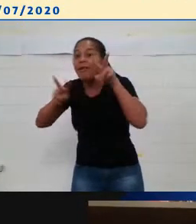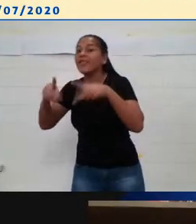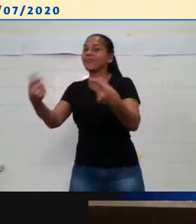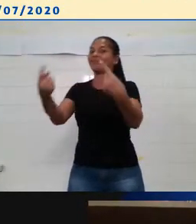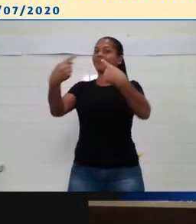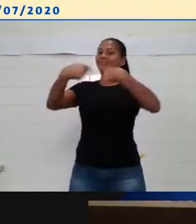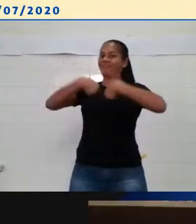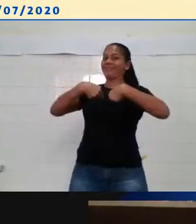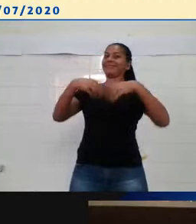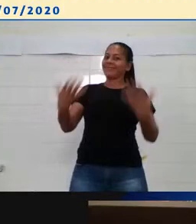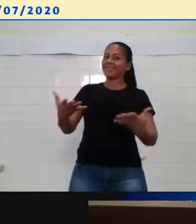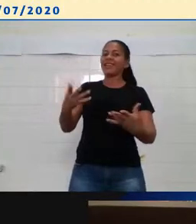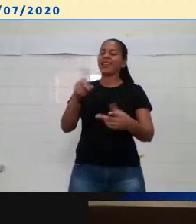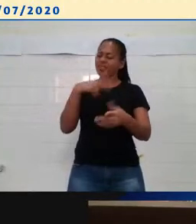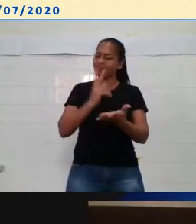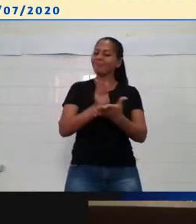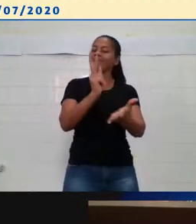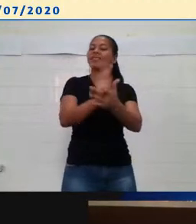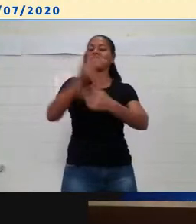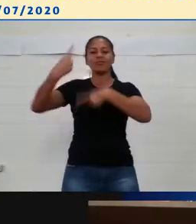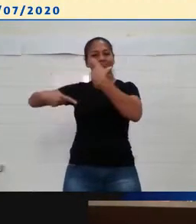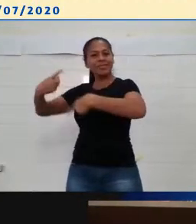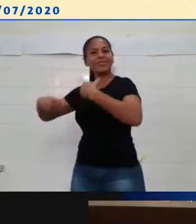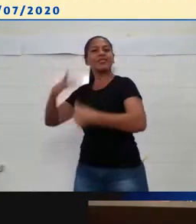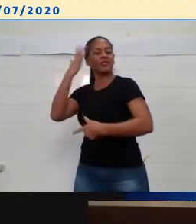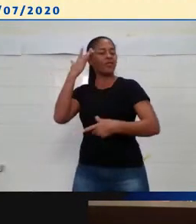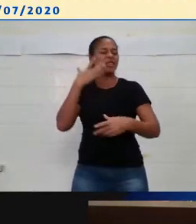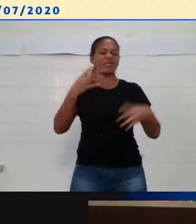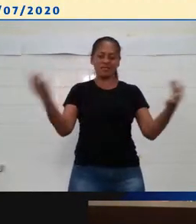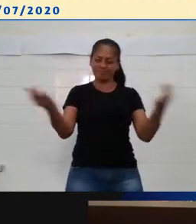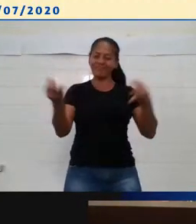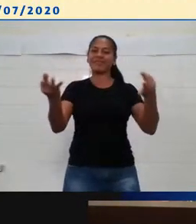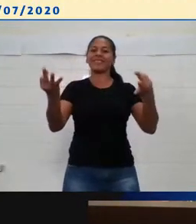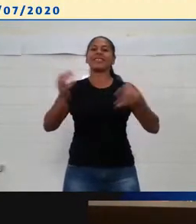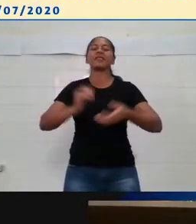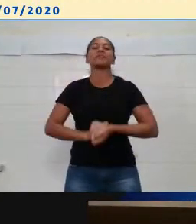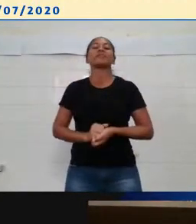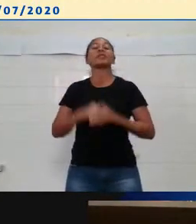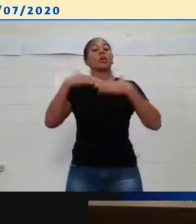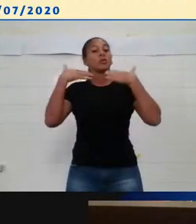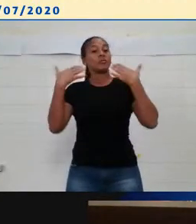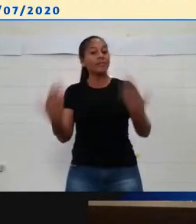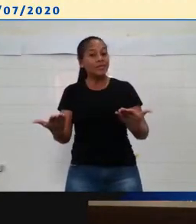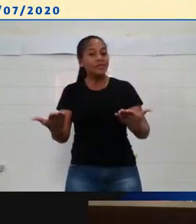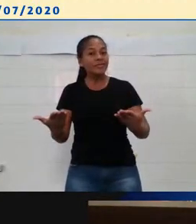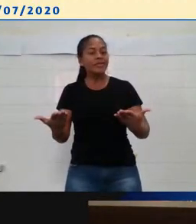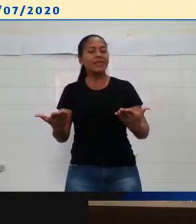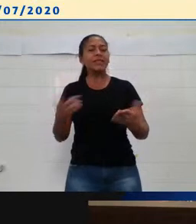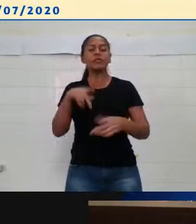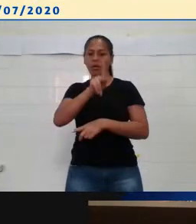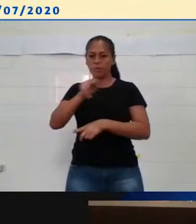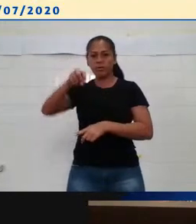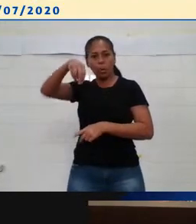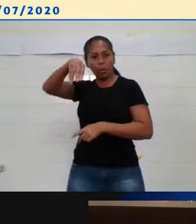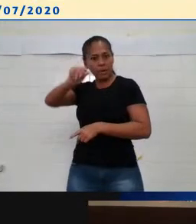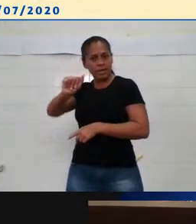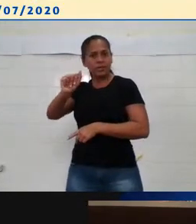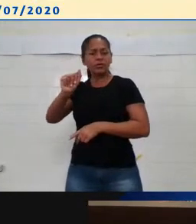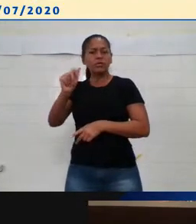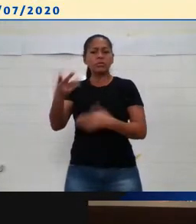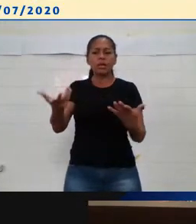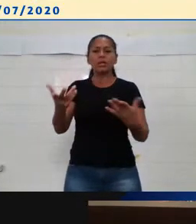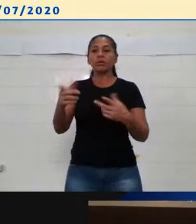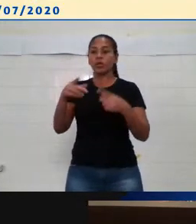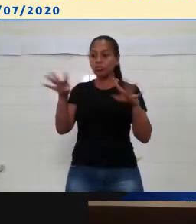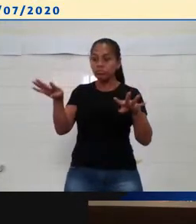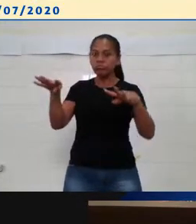e a gente segue na discussão, que eu acho que vai ser fantástico. Bem, a professora Manuela fez... Eu estava muito